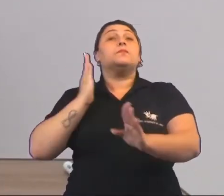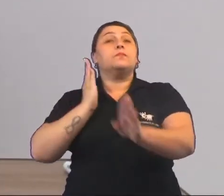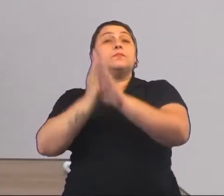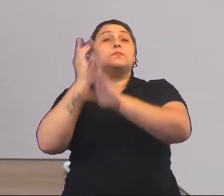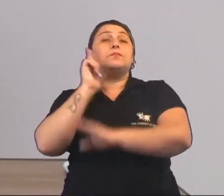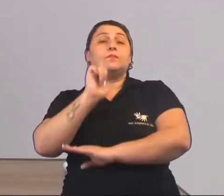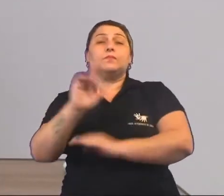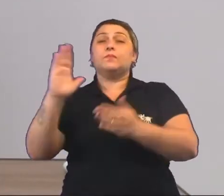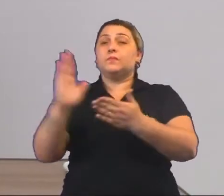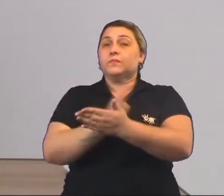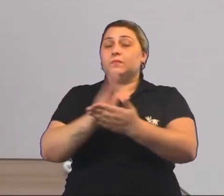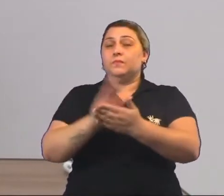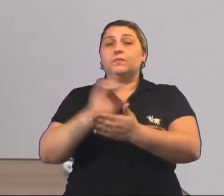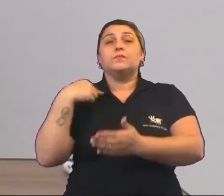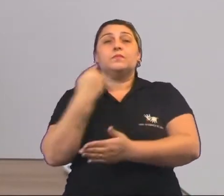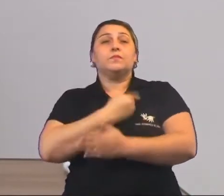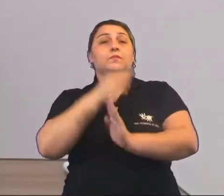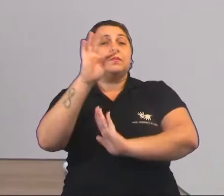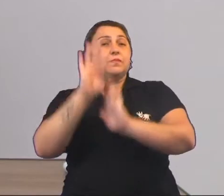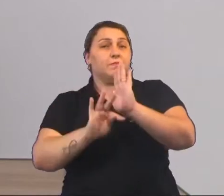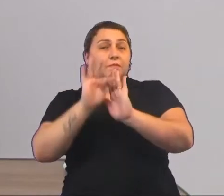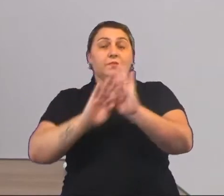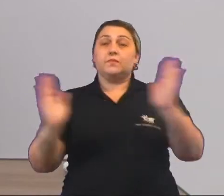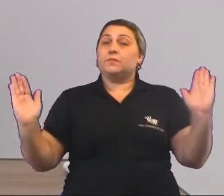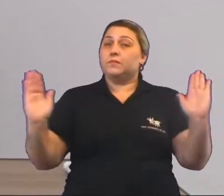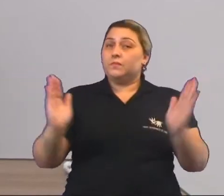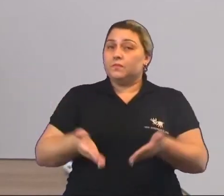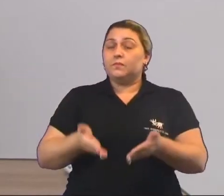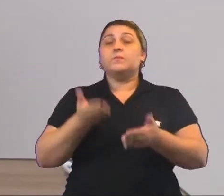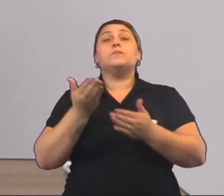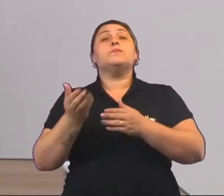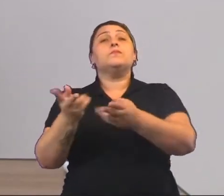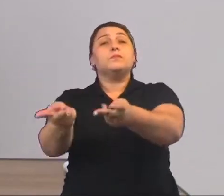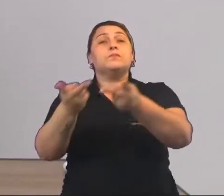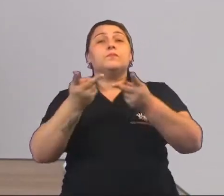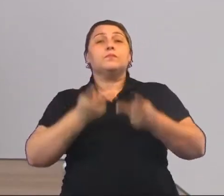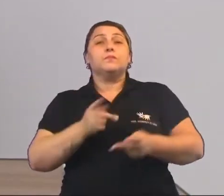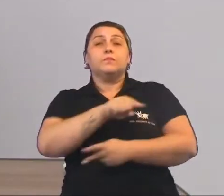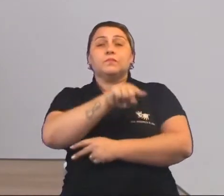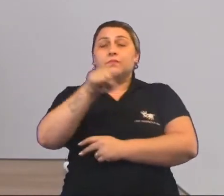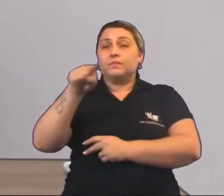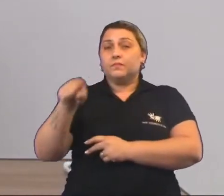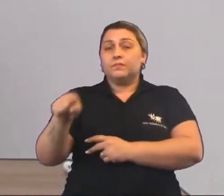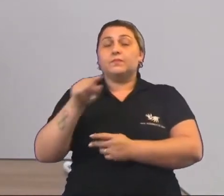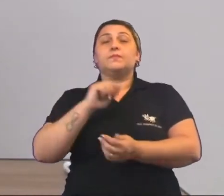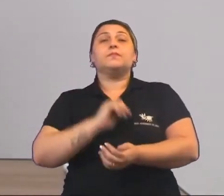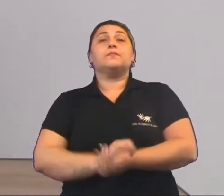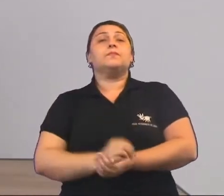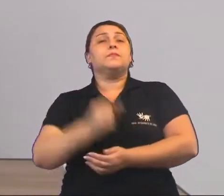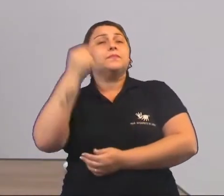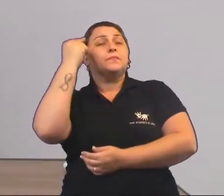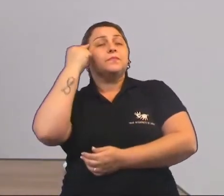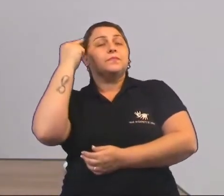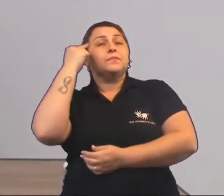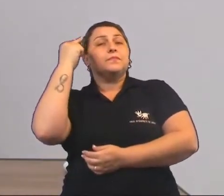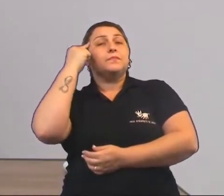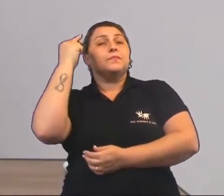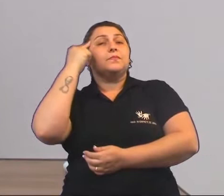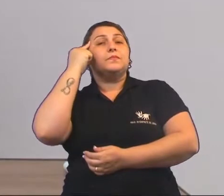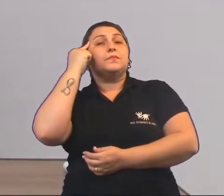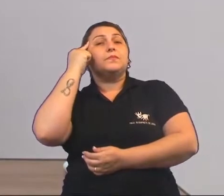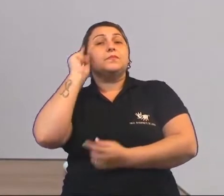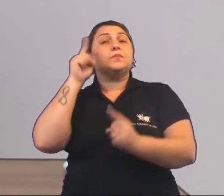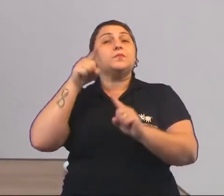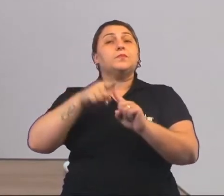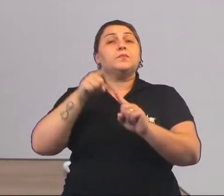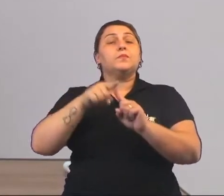identificar alguns deles no nosso textinho. Então agora eu quero convidar vocês, a pensar um pouco sobre o